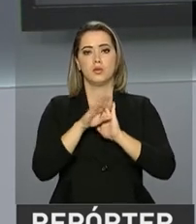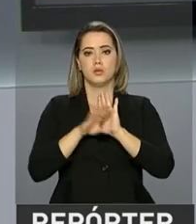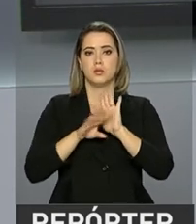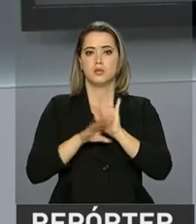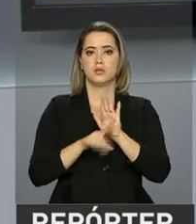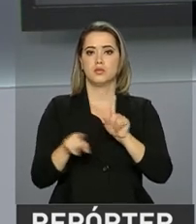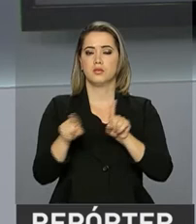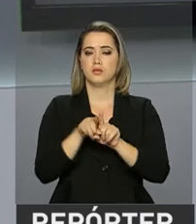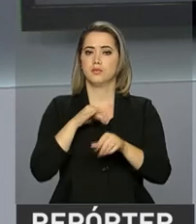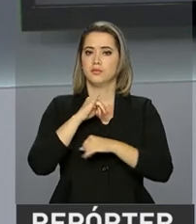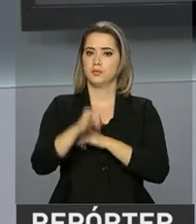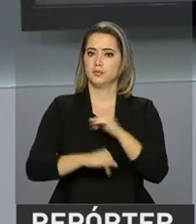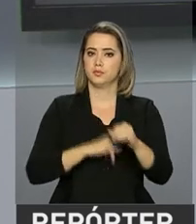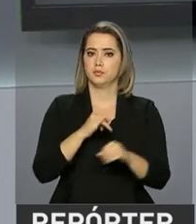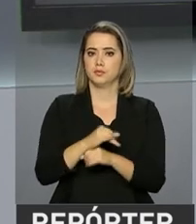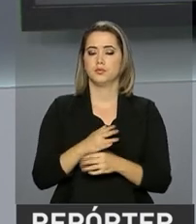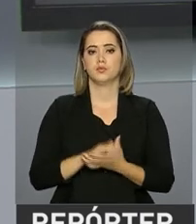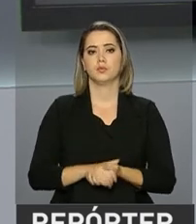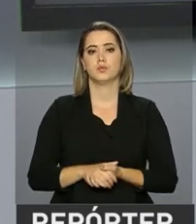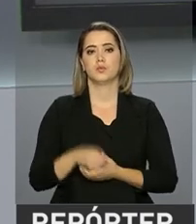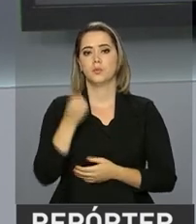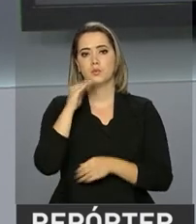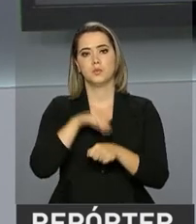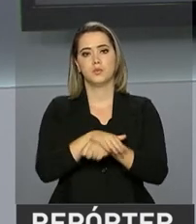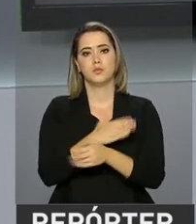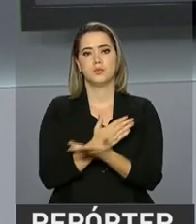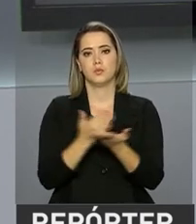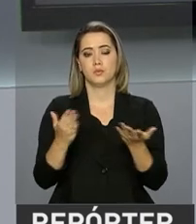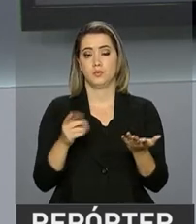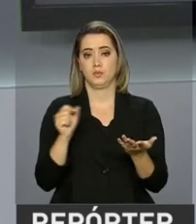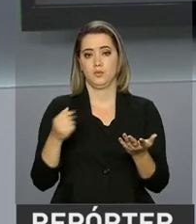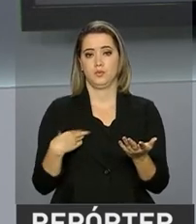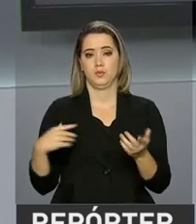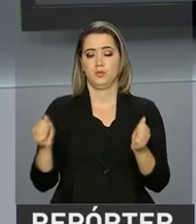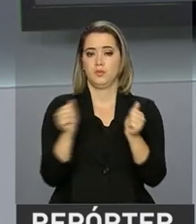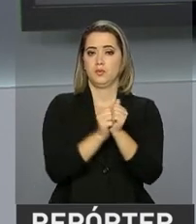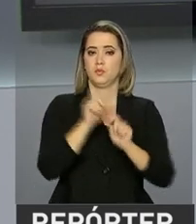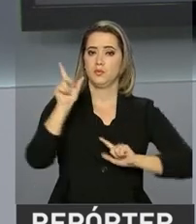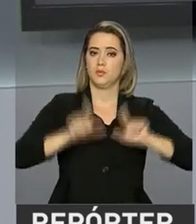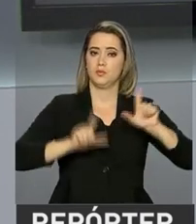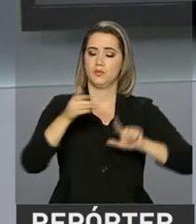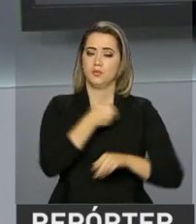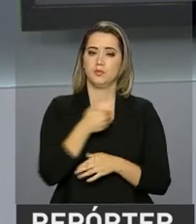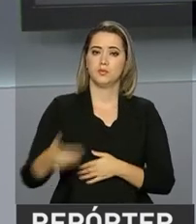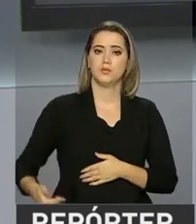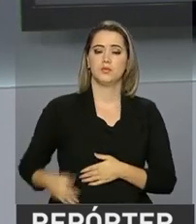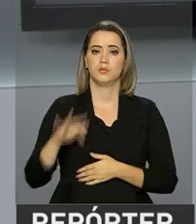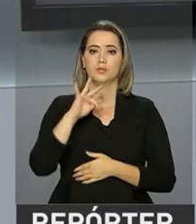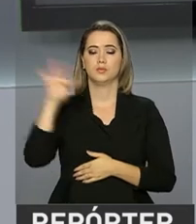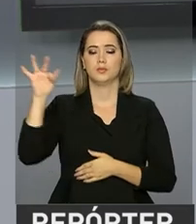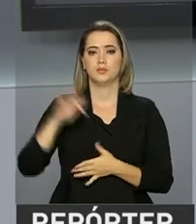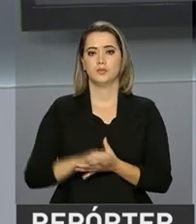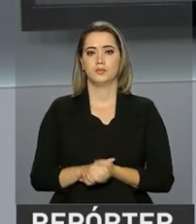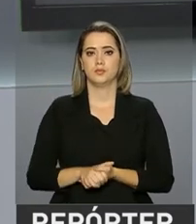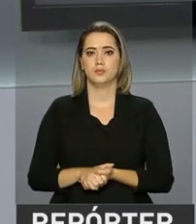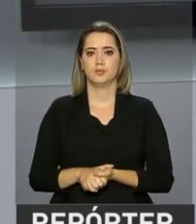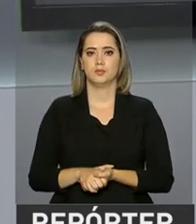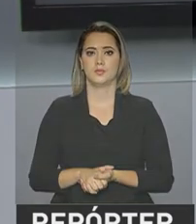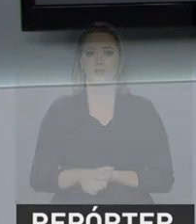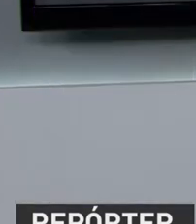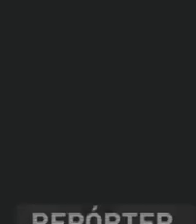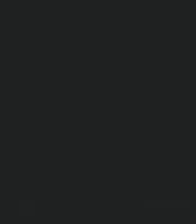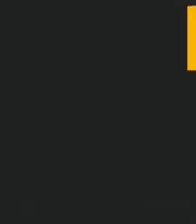também está na internet uma ótima noite pra você e continue com a gente aqui na nbr a tv do governo federal